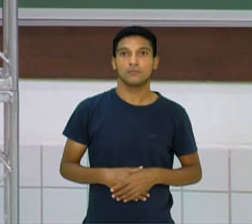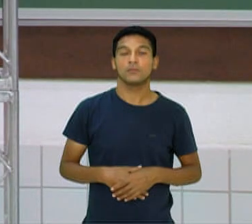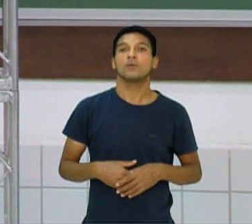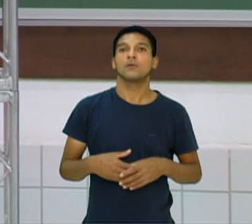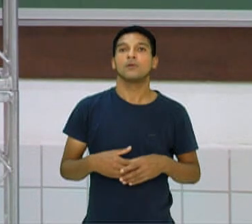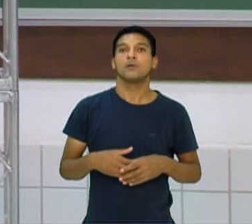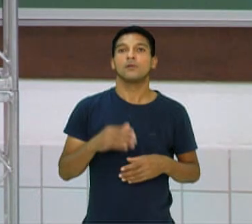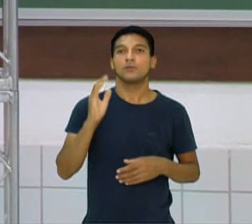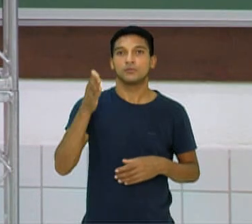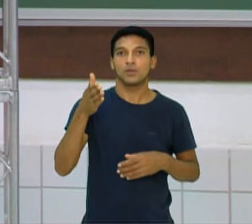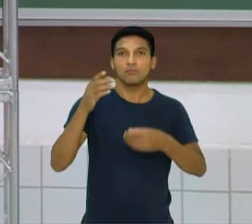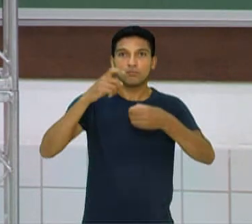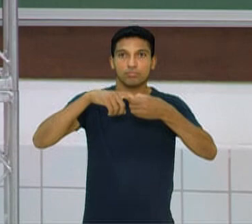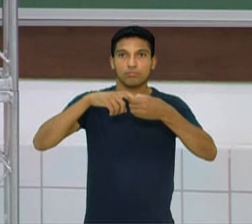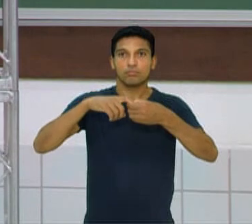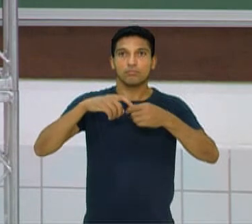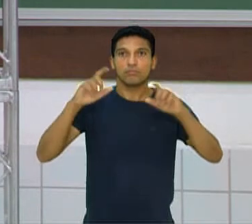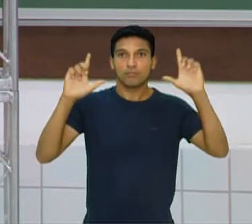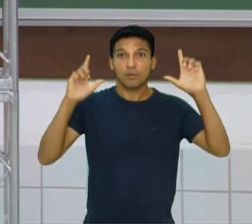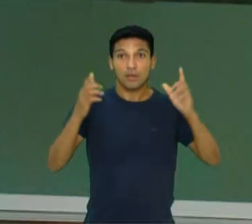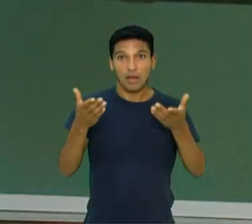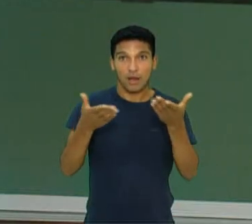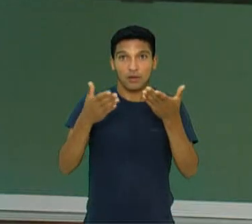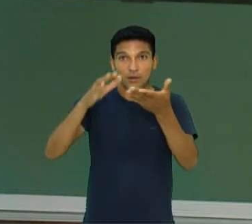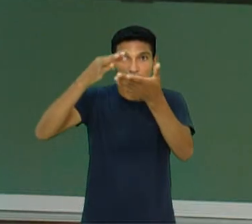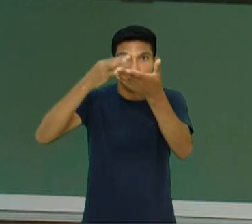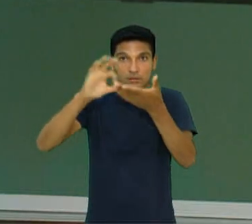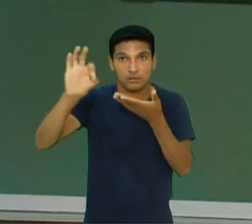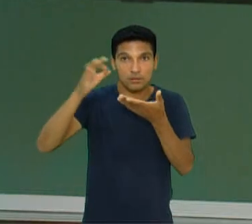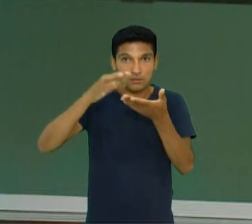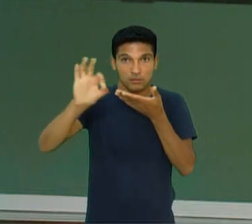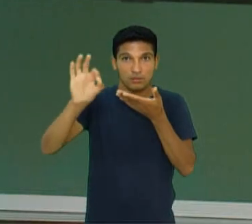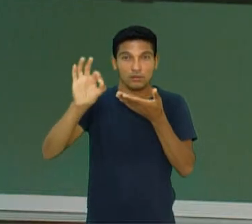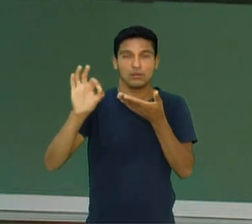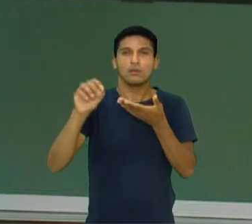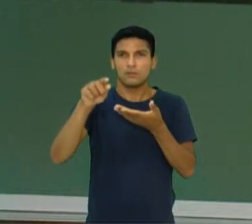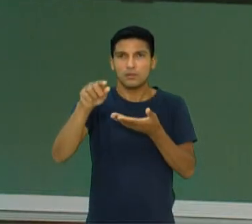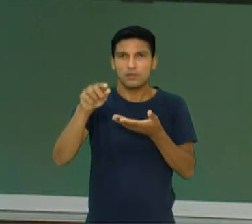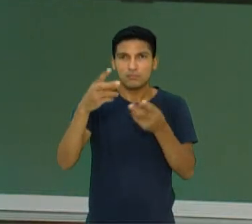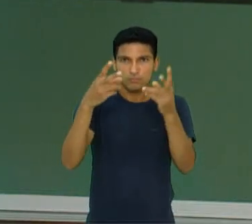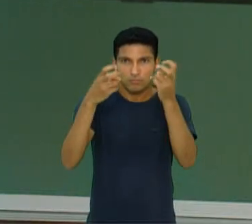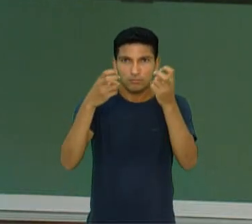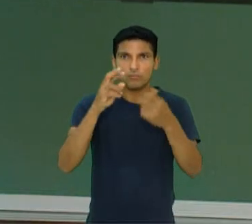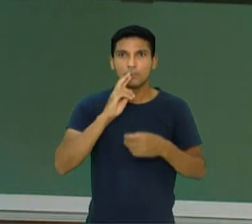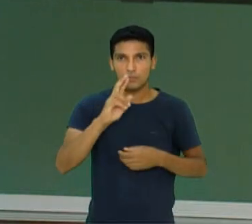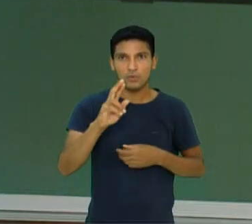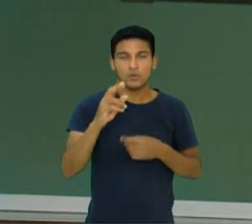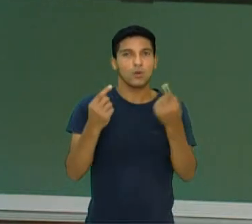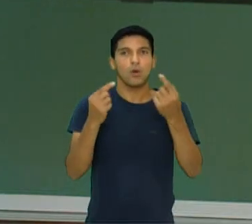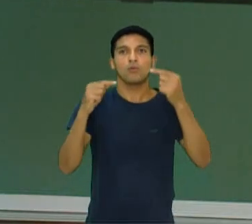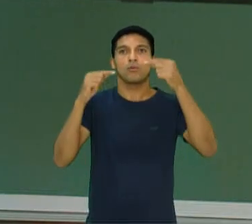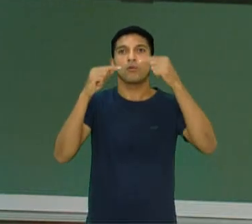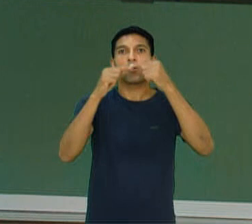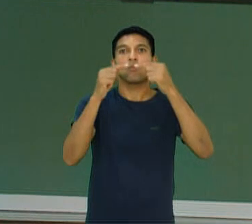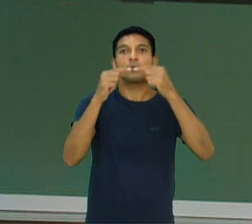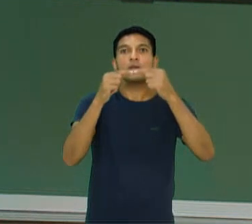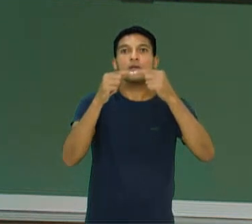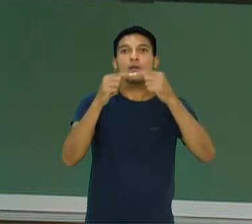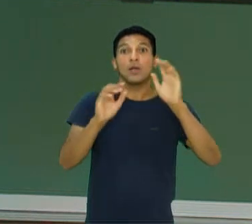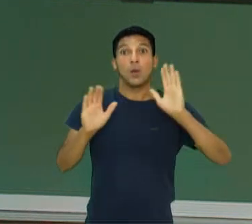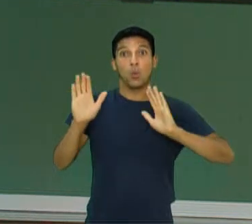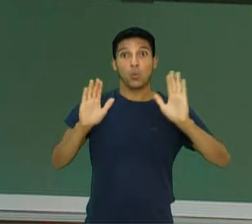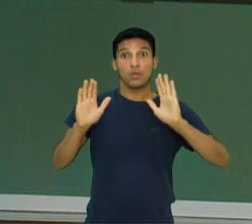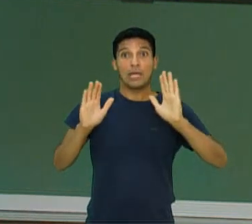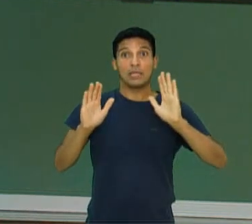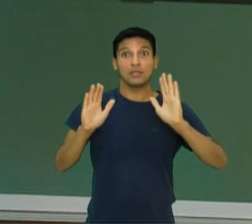Já estamos de volta. Vamos para a correção? Você conseguiu identificar como deve ser a